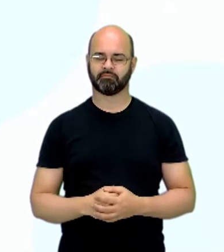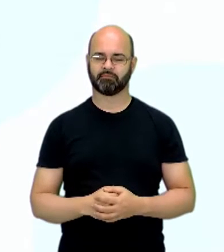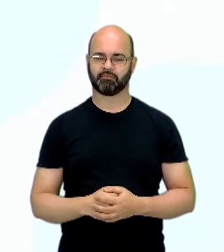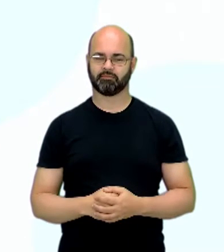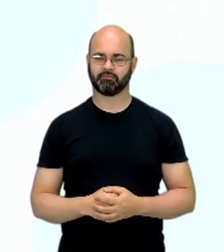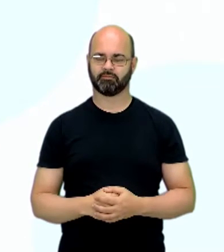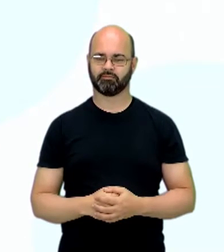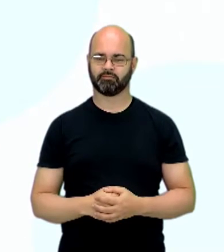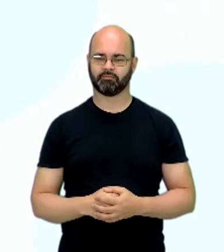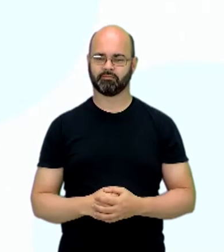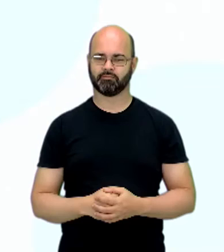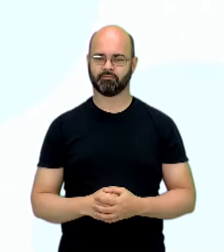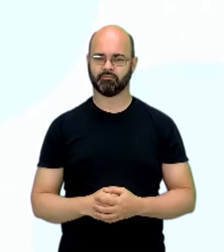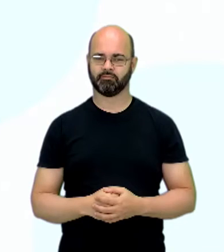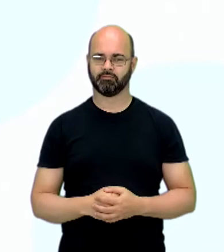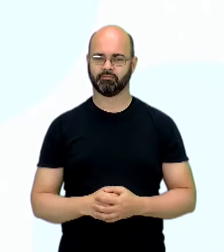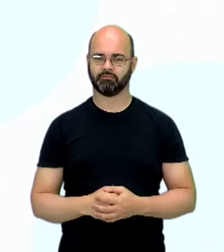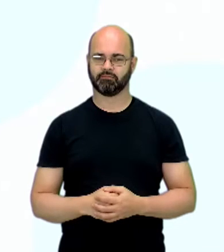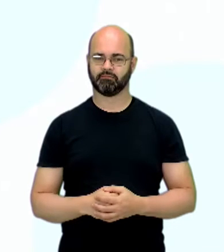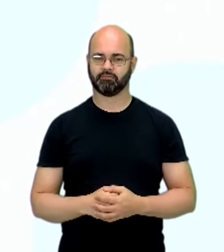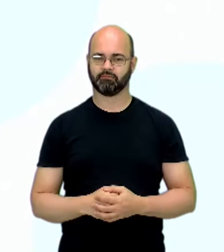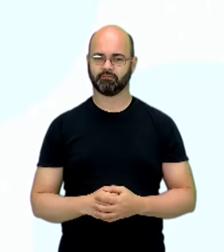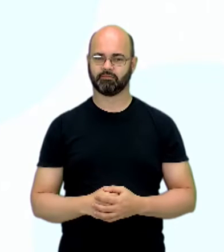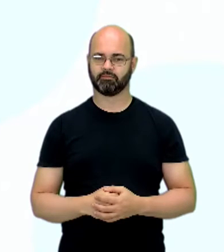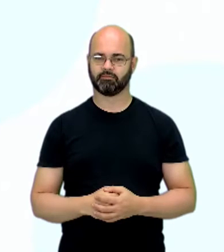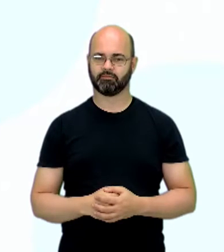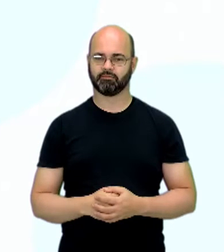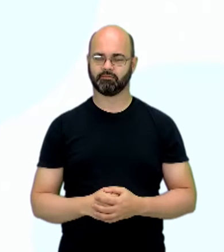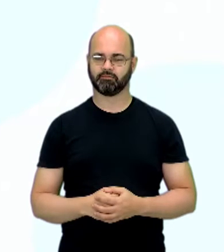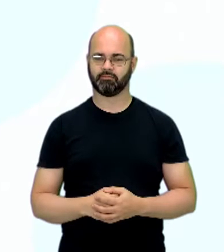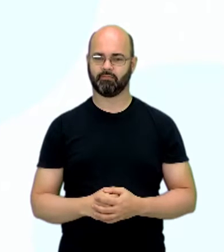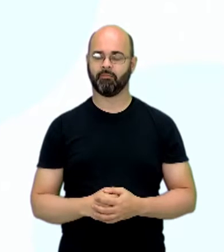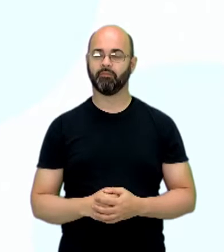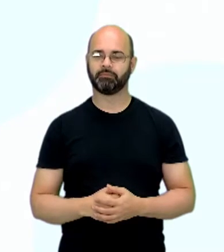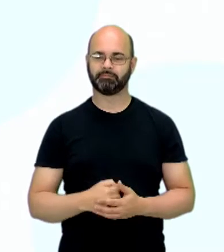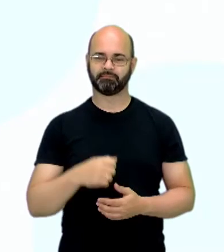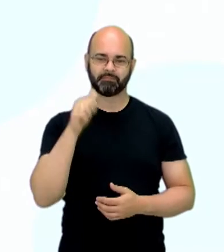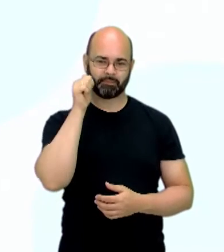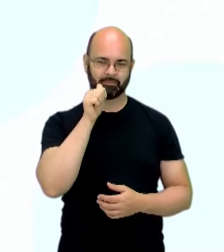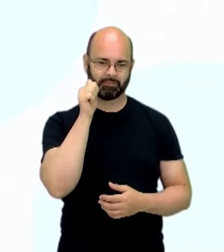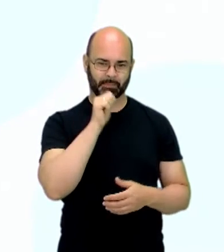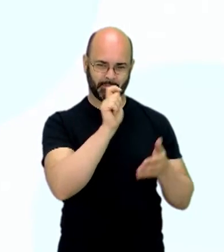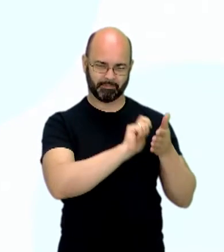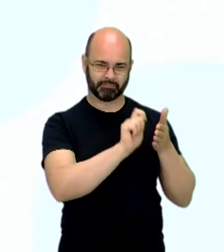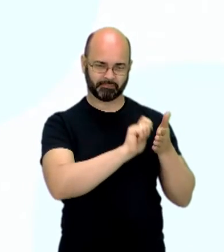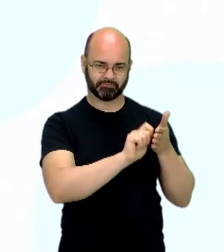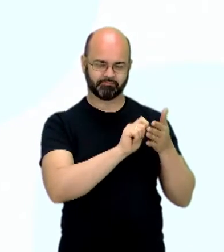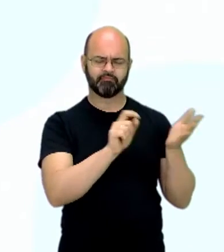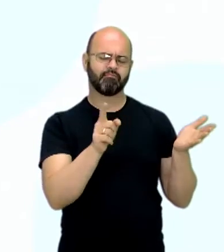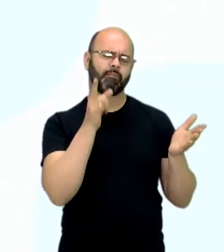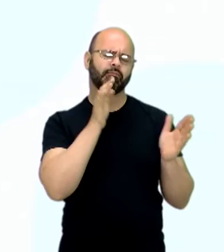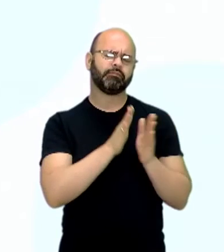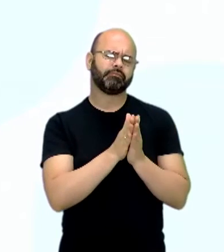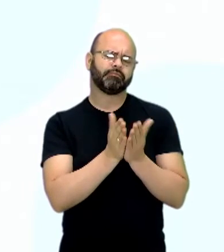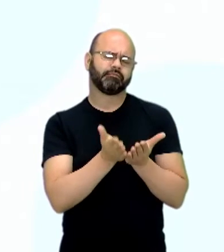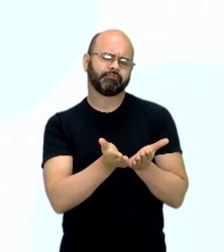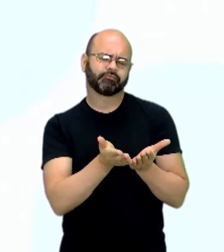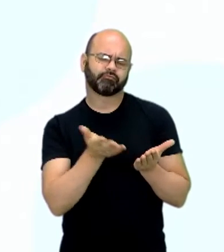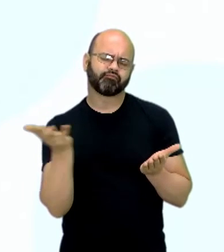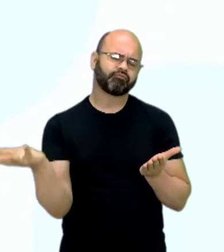experiences through the characters. Então, de acordo com a autora, grandes livros podem fazer as